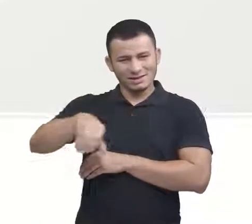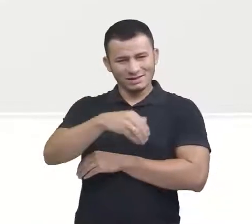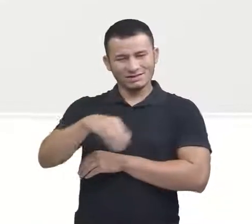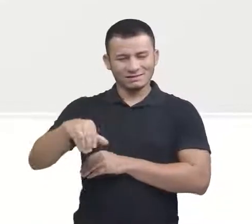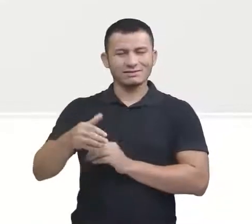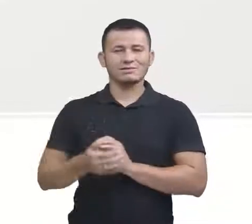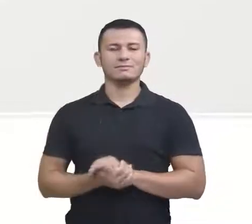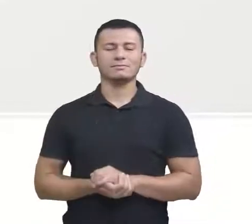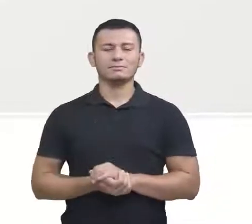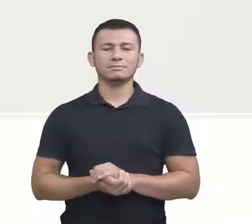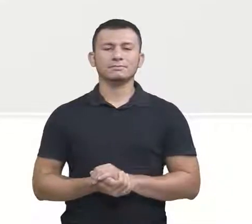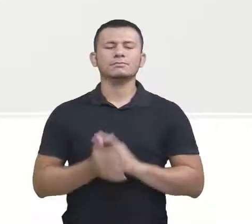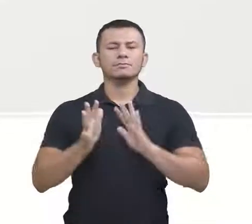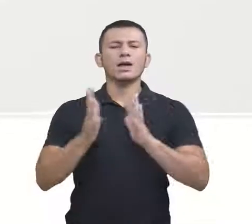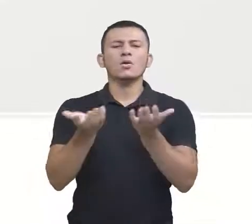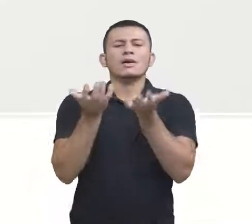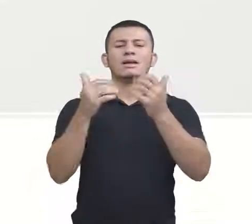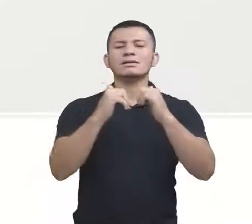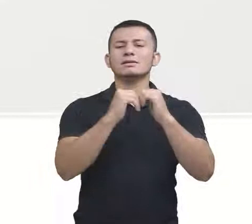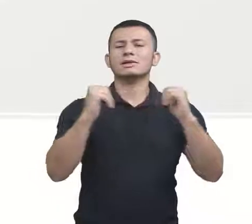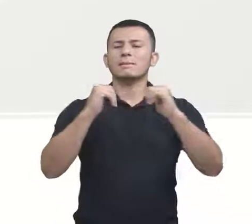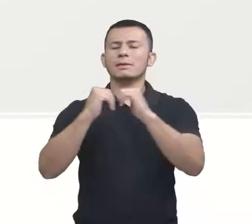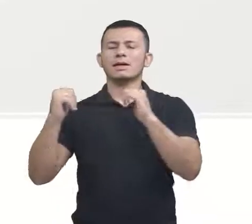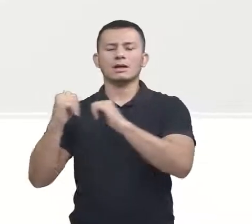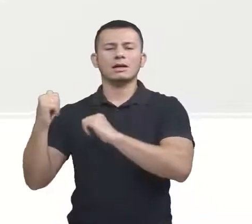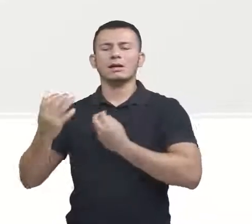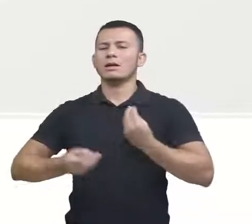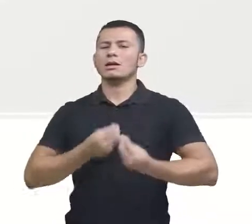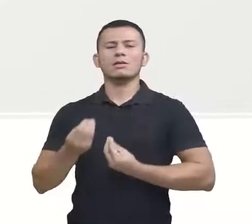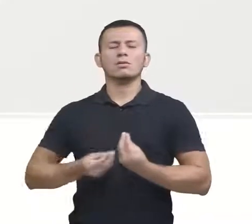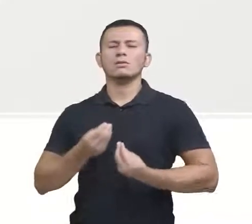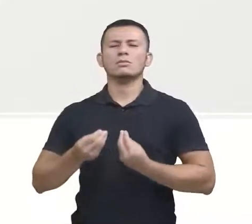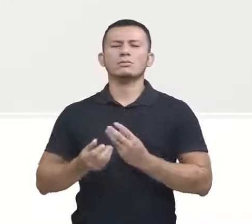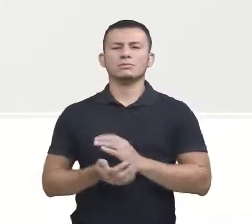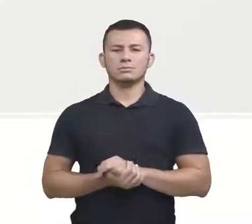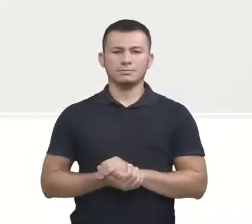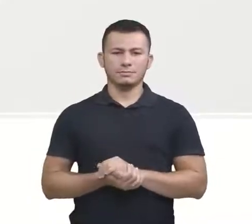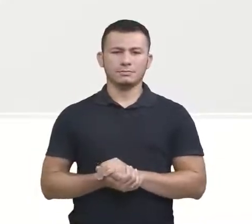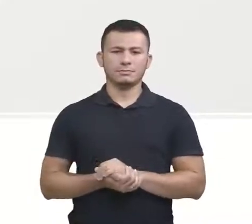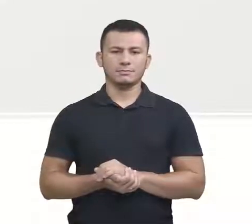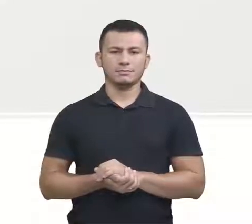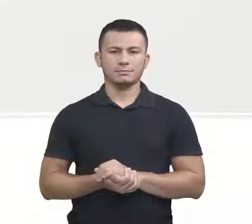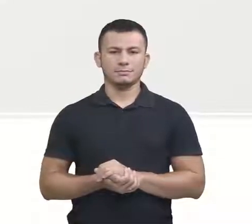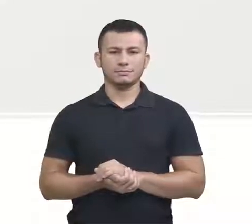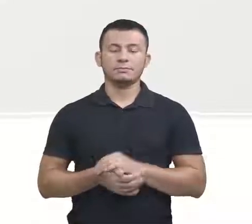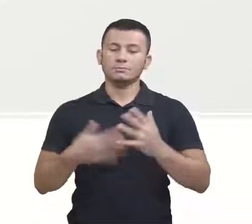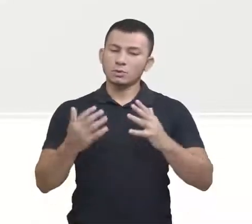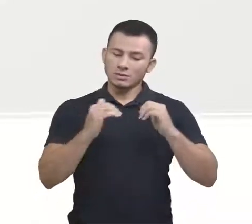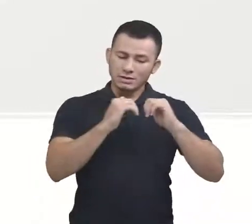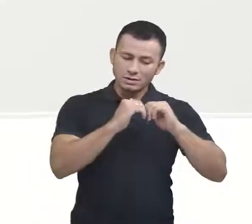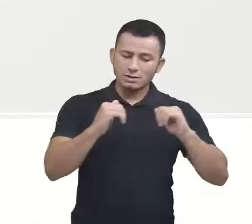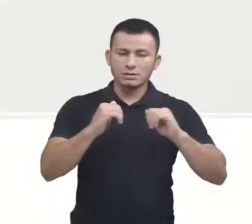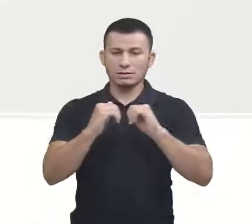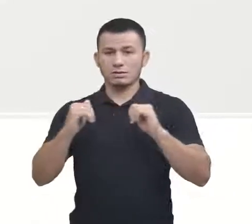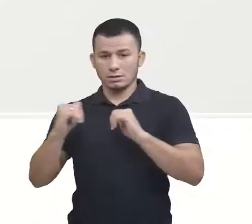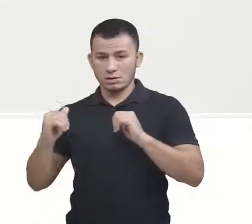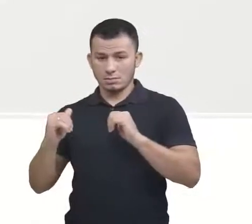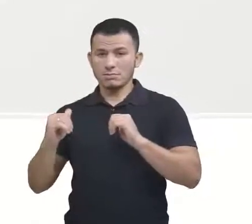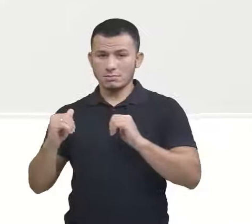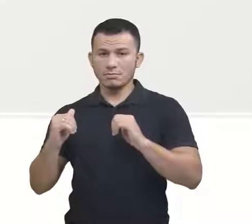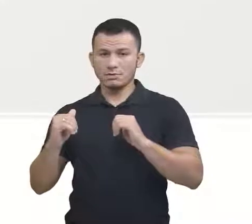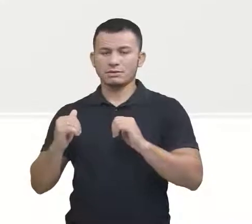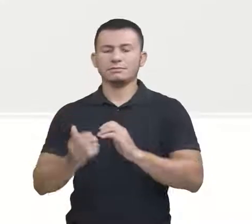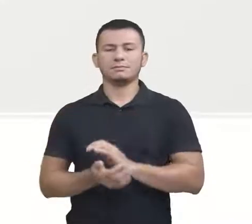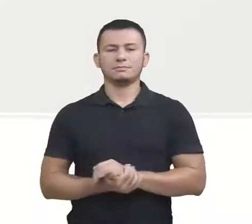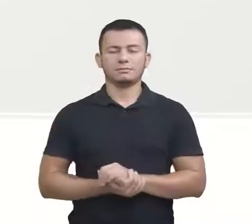né para ver com por este número como é que eu posso fazer eu vou de compôr eu vou